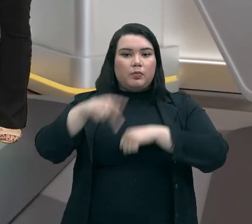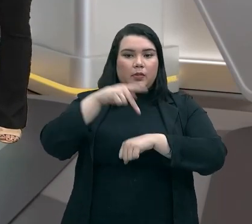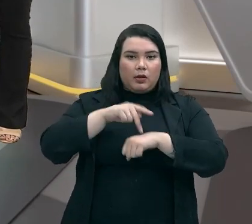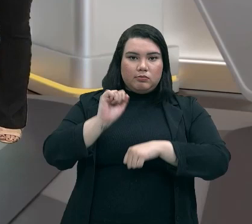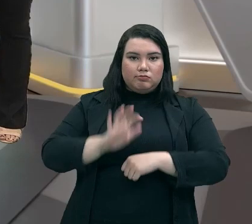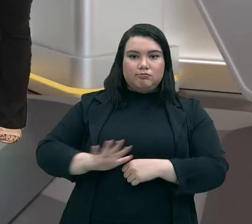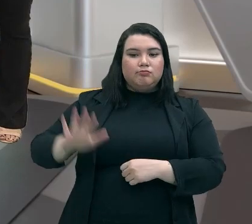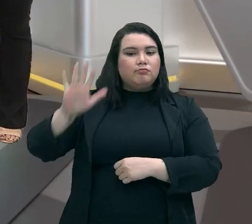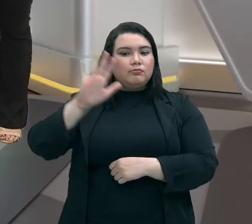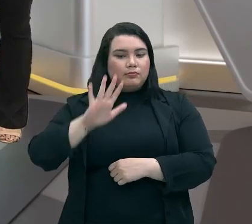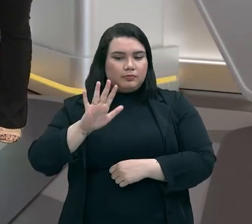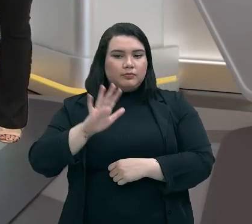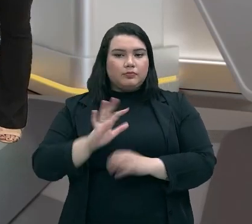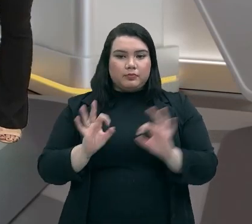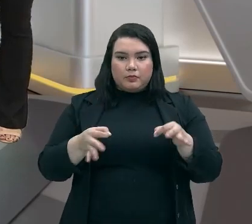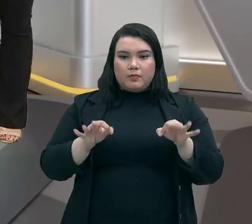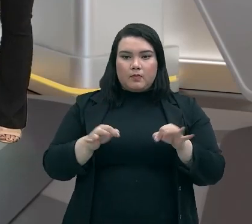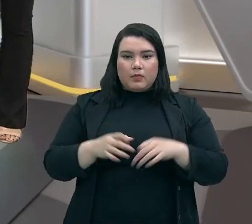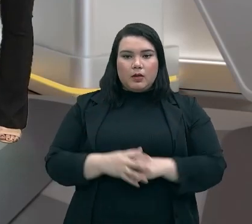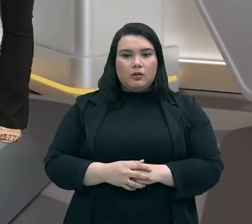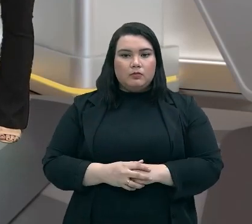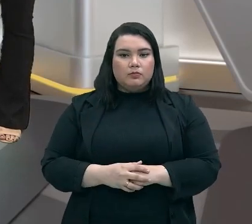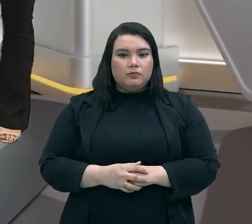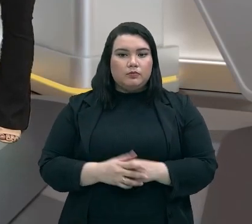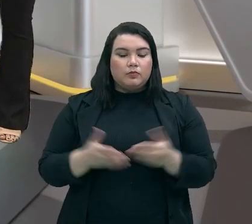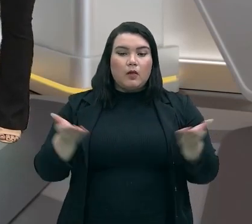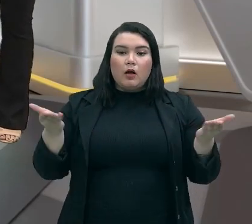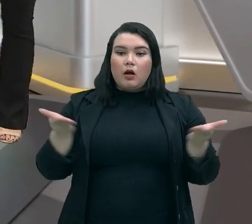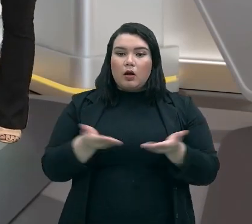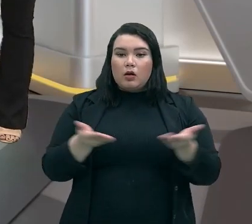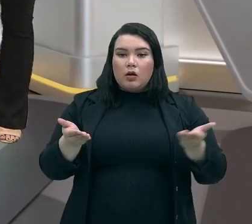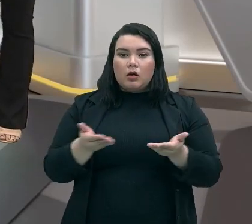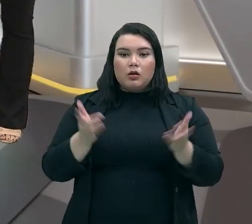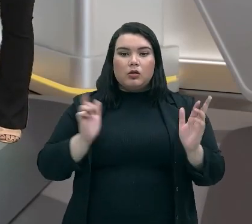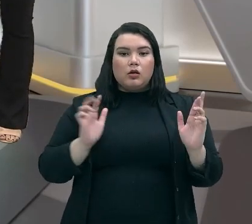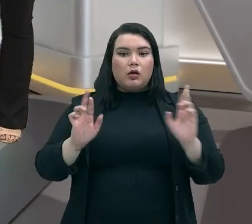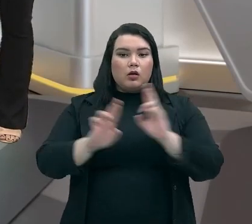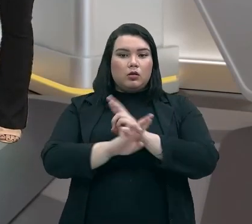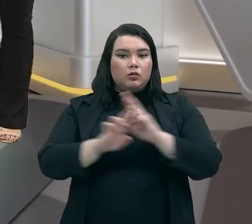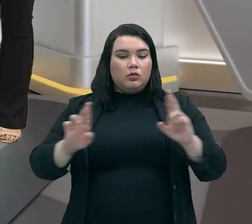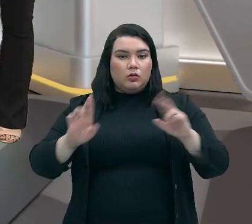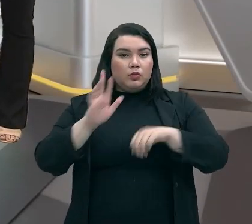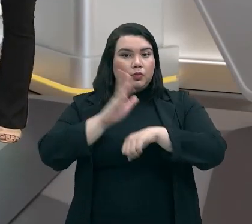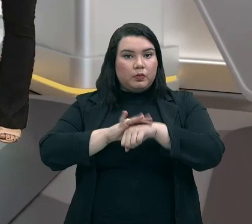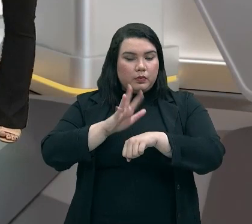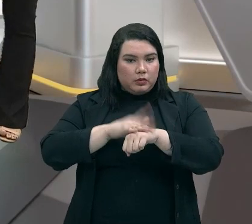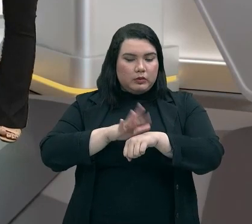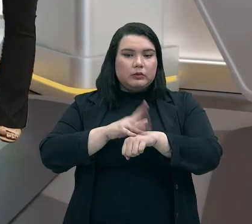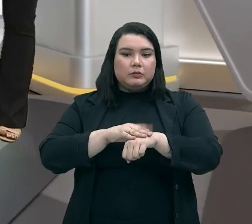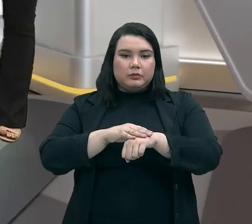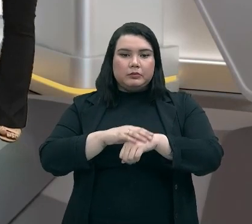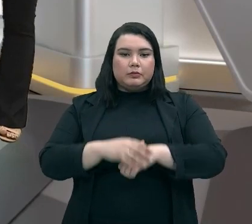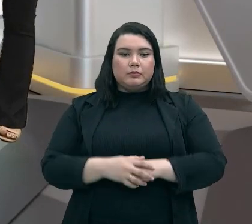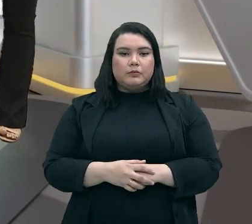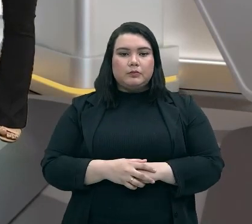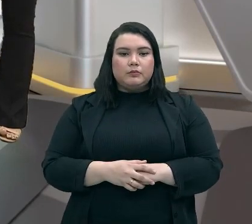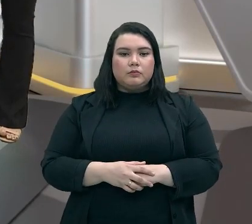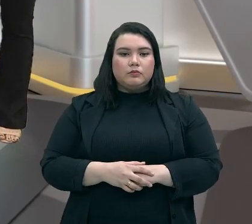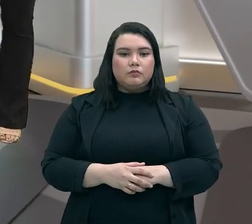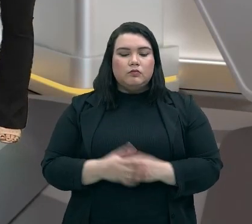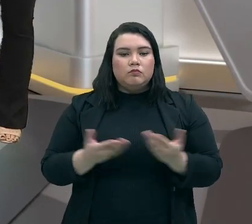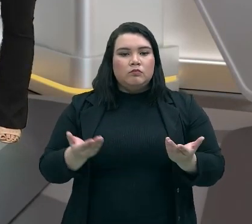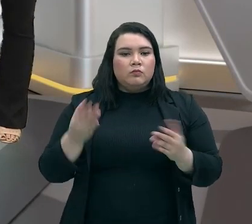inteiro. Certo? Mas agora nós vamos relacionar bem com as doenças, né? Isso, né? A gente viu